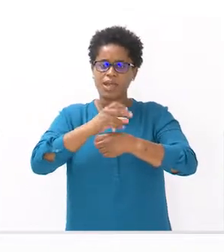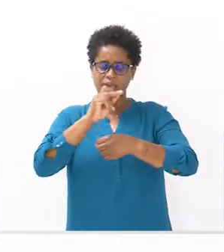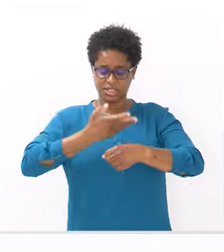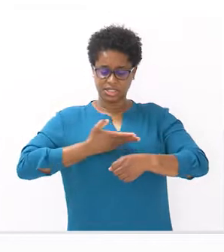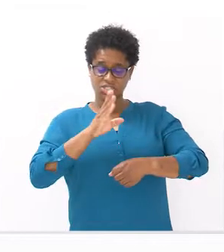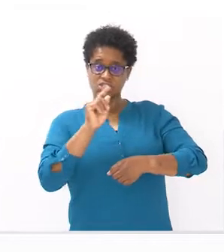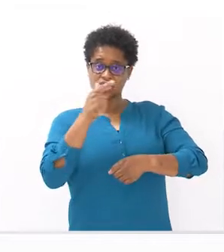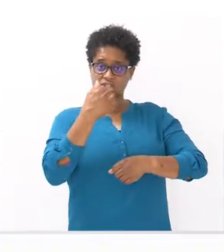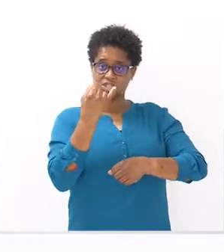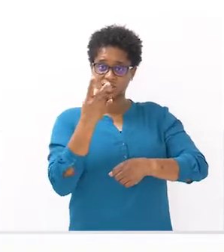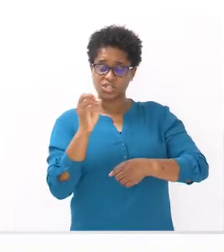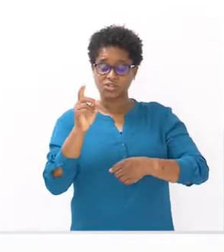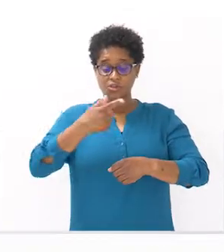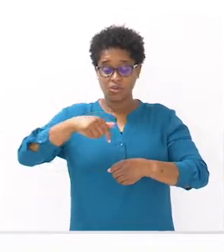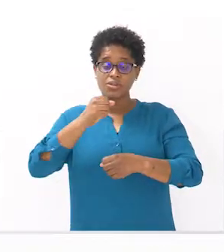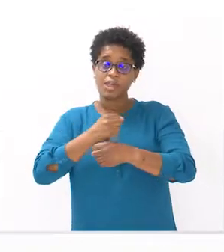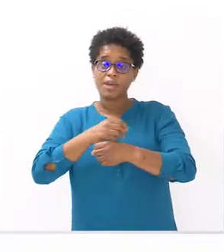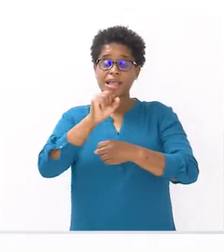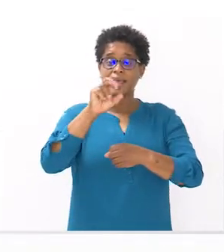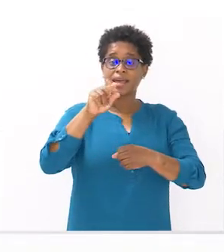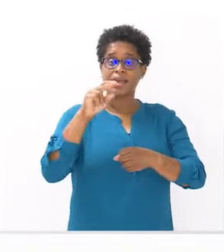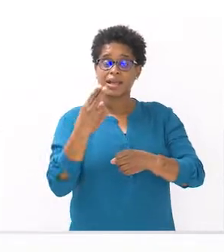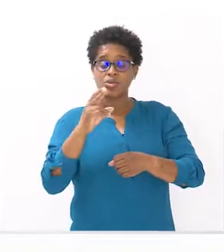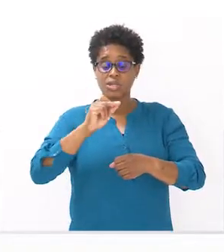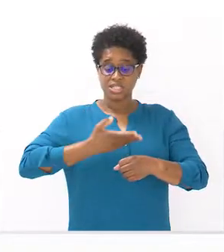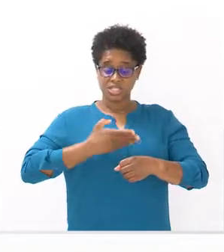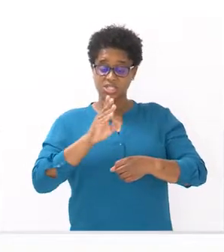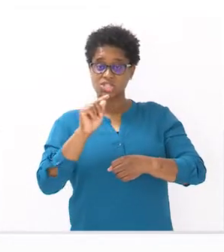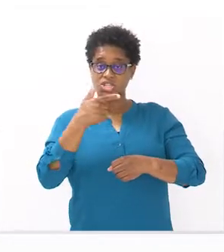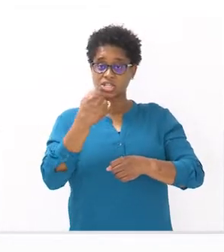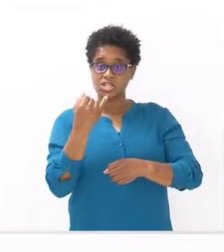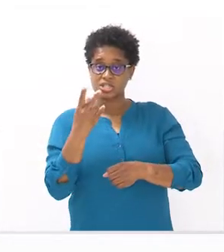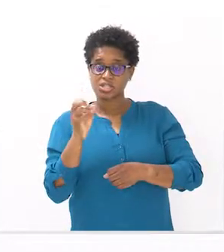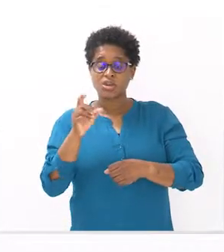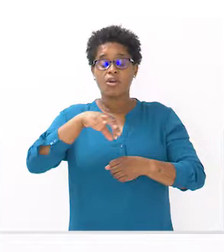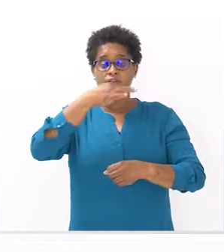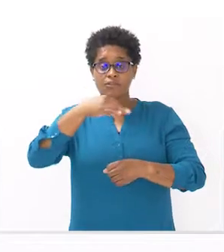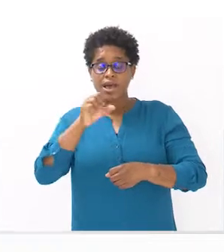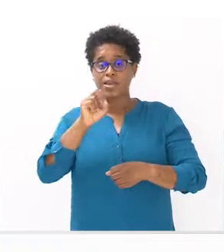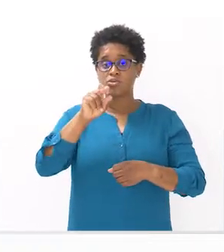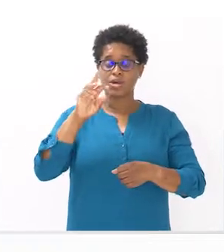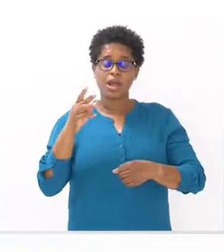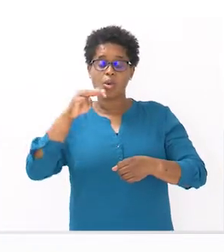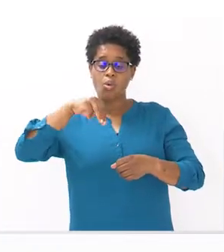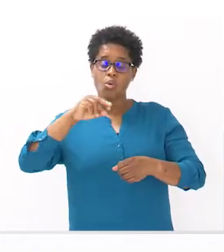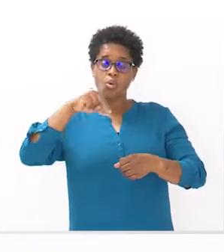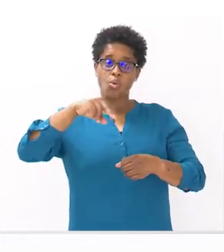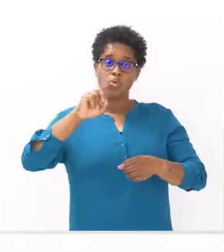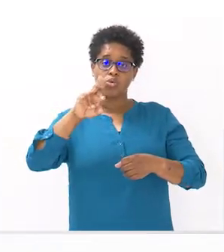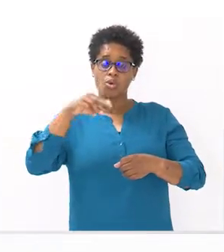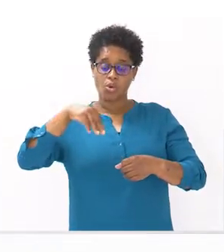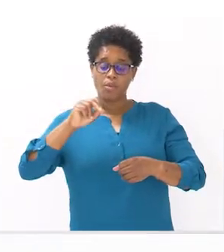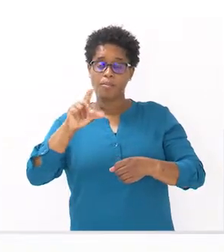adjetivos, não é? Vamos ver grau dos adjetivos. Vamos falar do grau normal e do